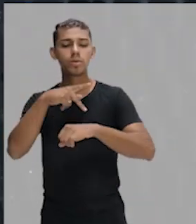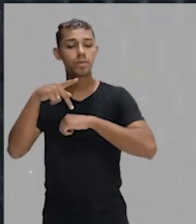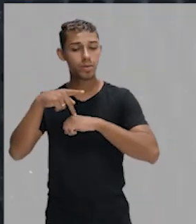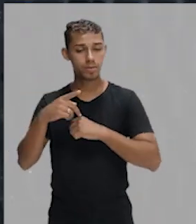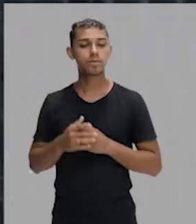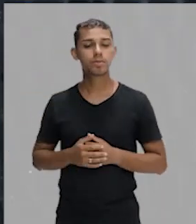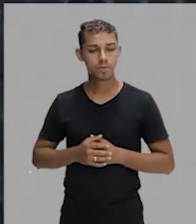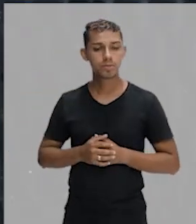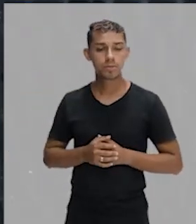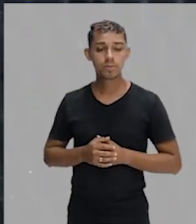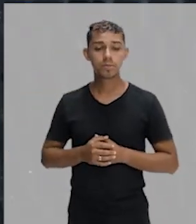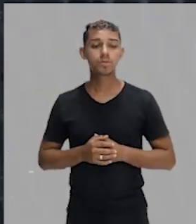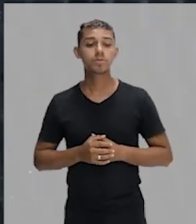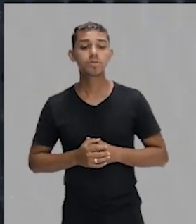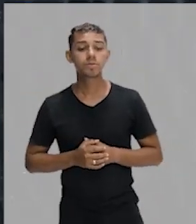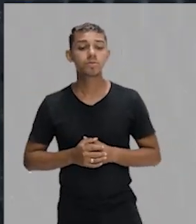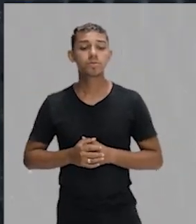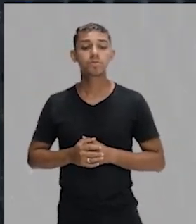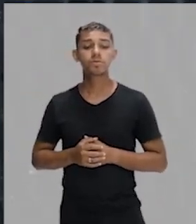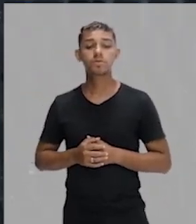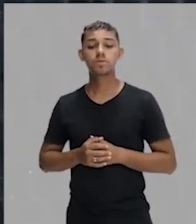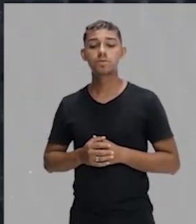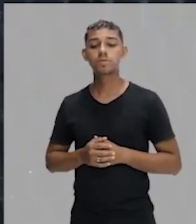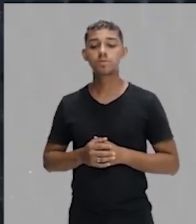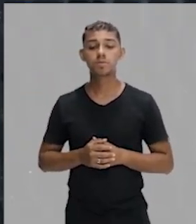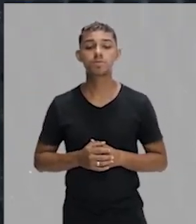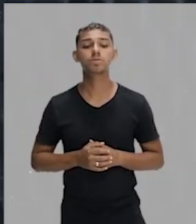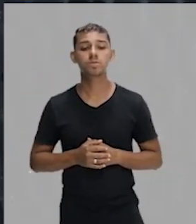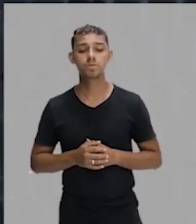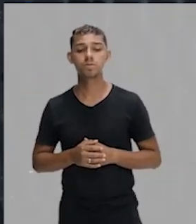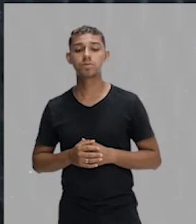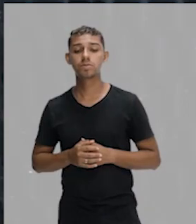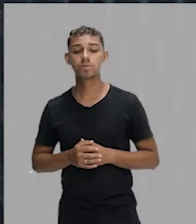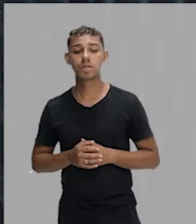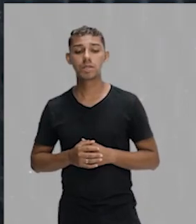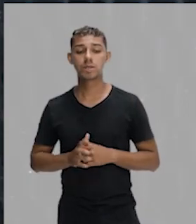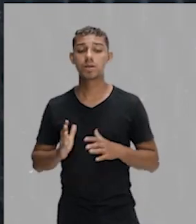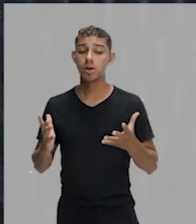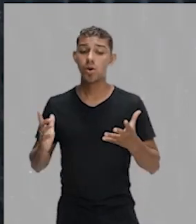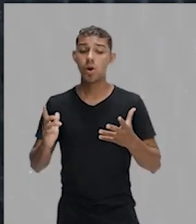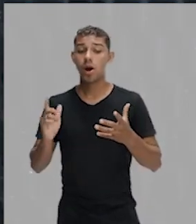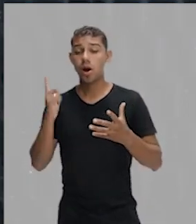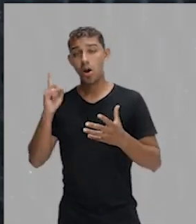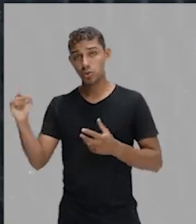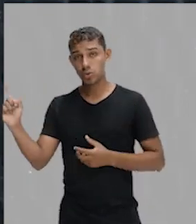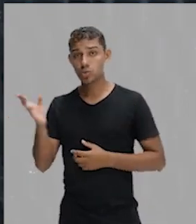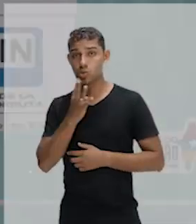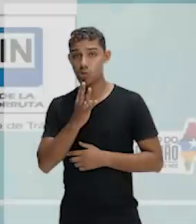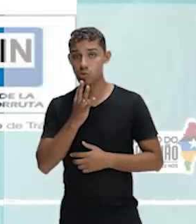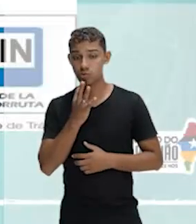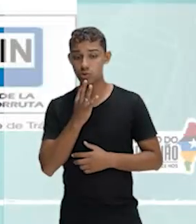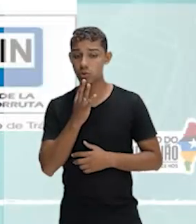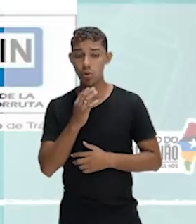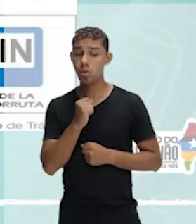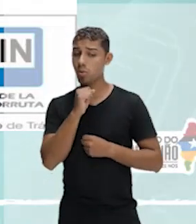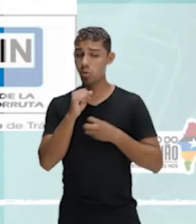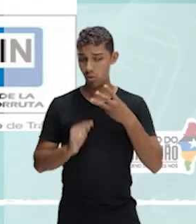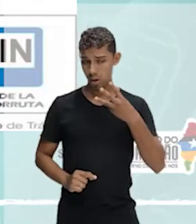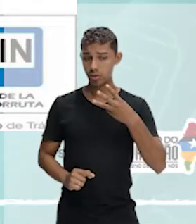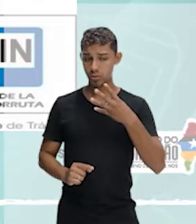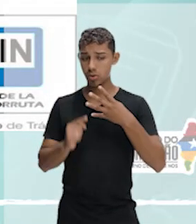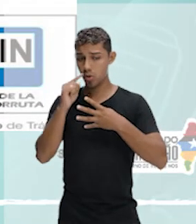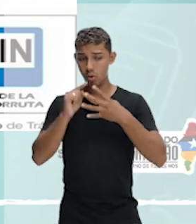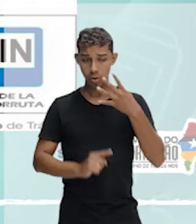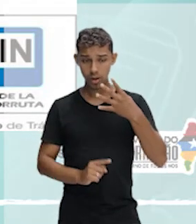Aqui, señales de trânsito, né? Señales de el trânsito. Então, sabias que existem 4 tipos de sinais de